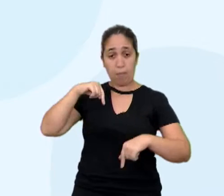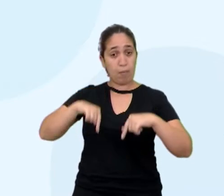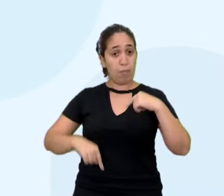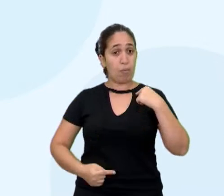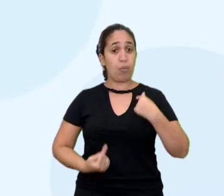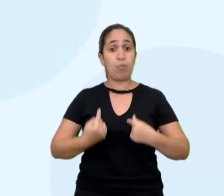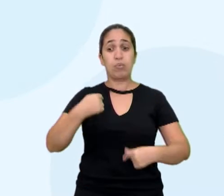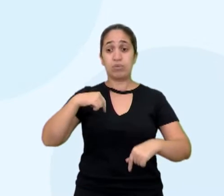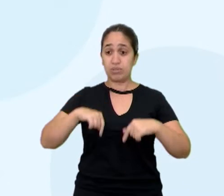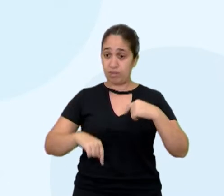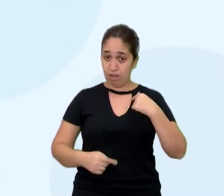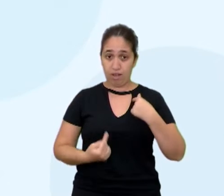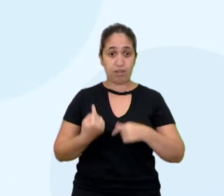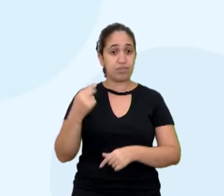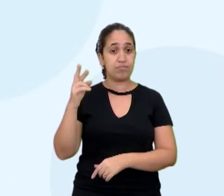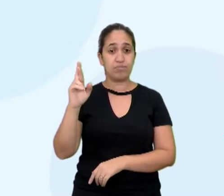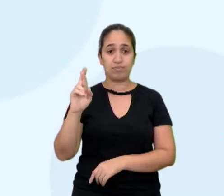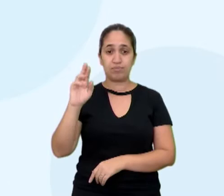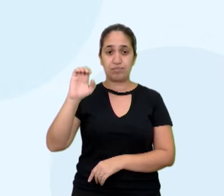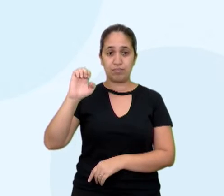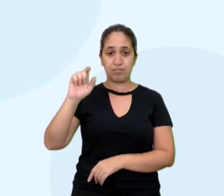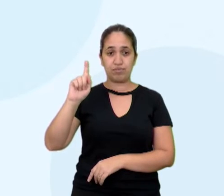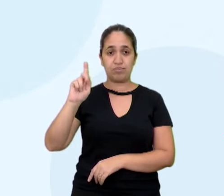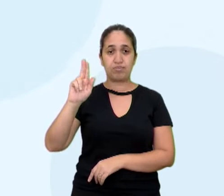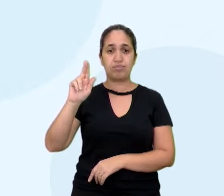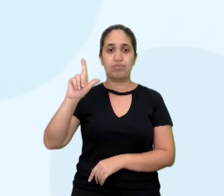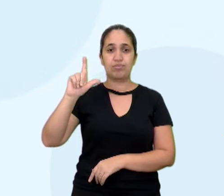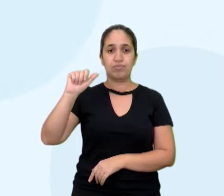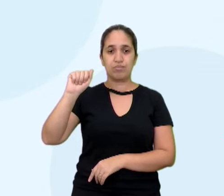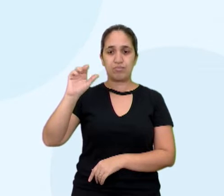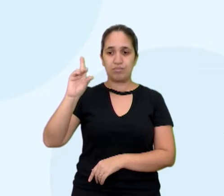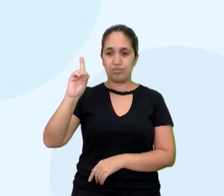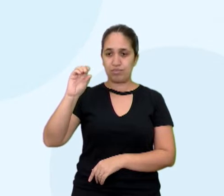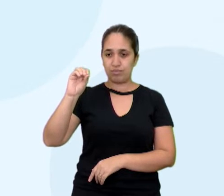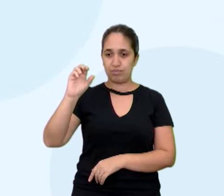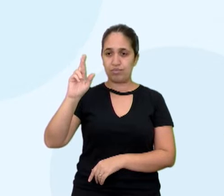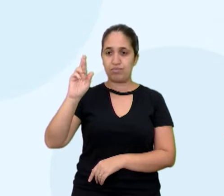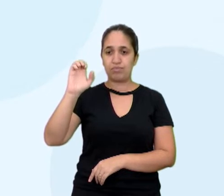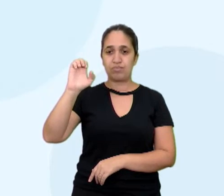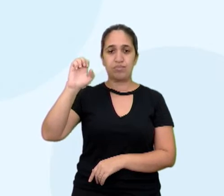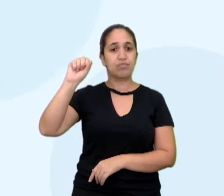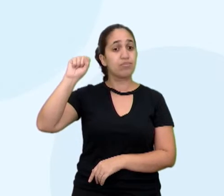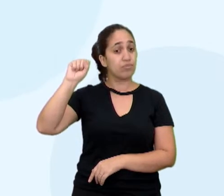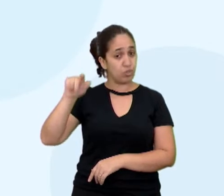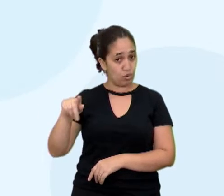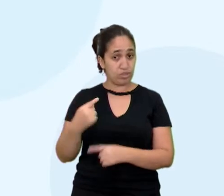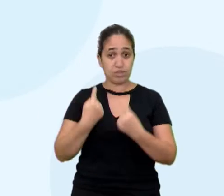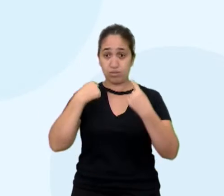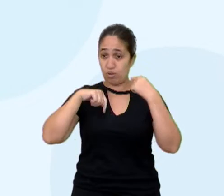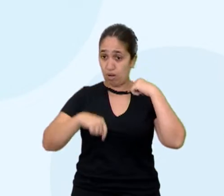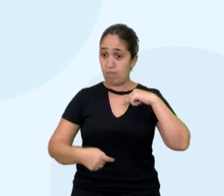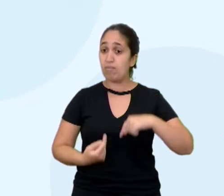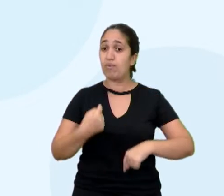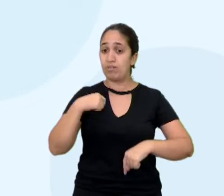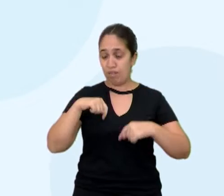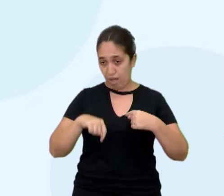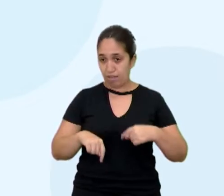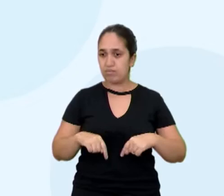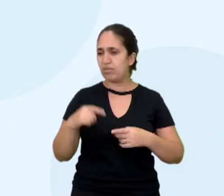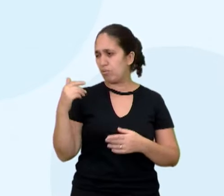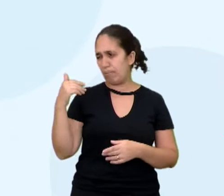de reguladores hormonais e que na maioria das vezes são então